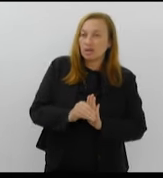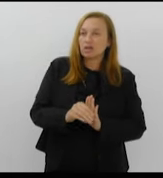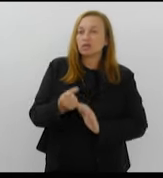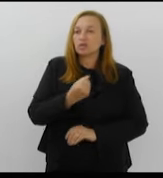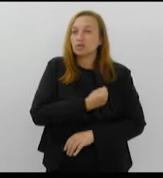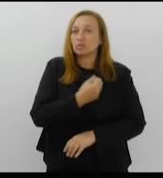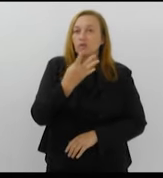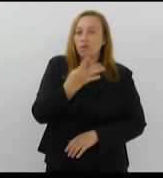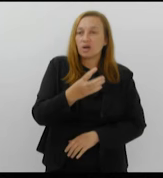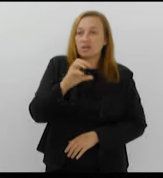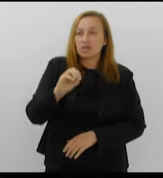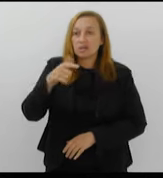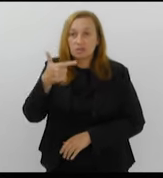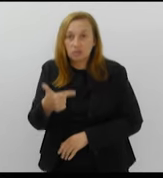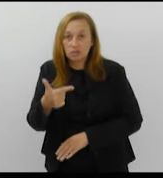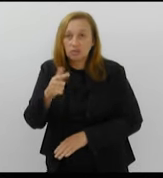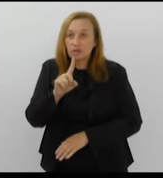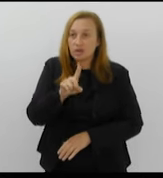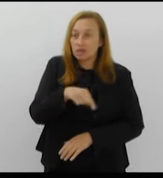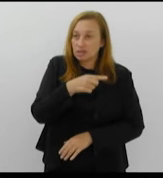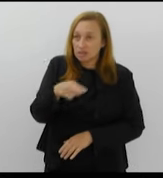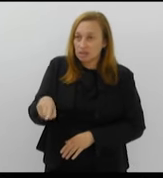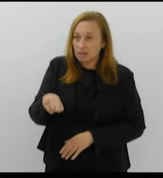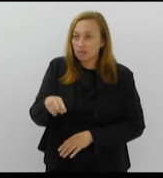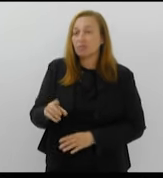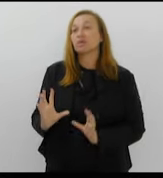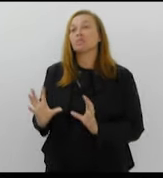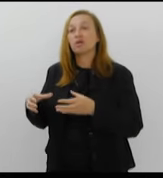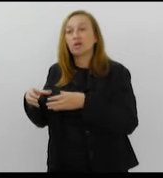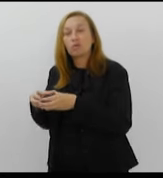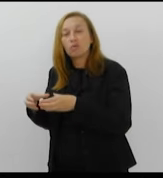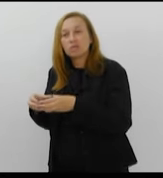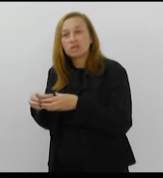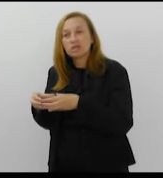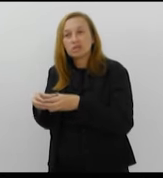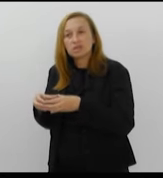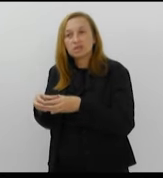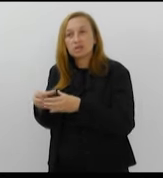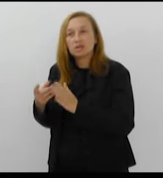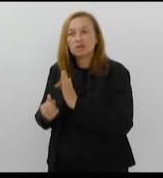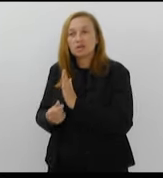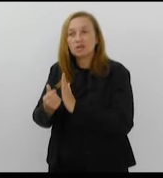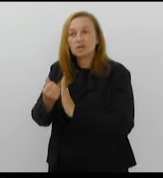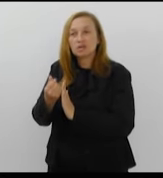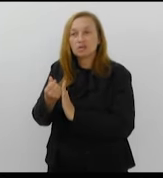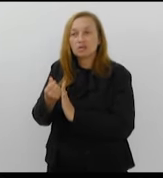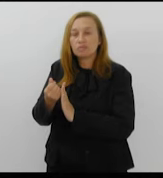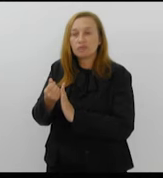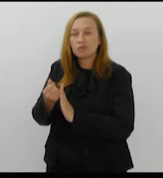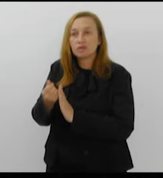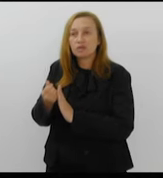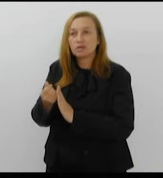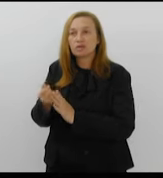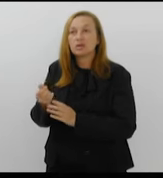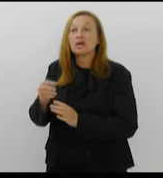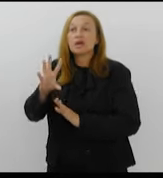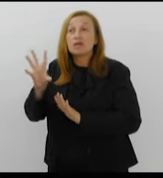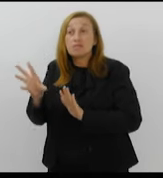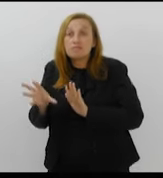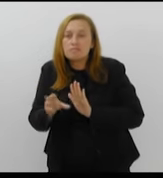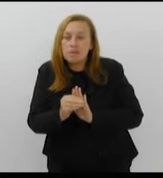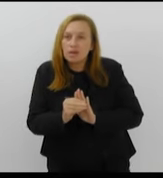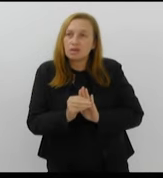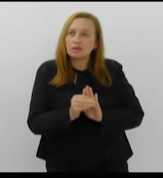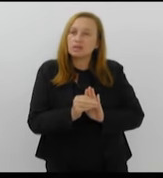402, que fora rejeitada pela Comissão de Finanças e Orçamento. Emenda essa